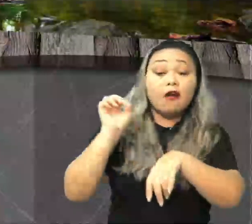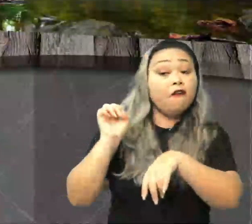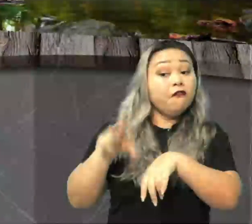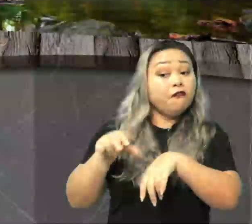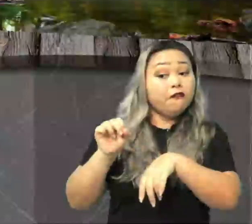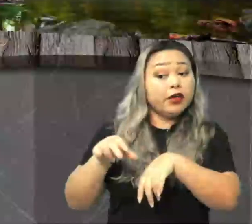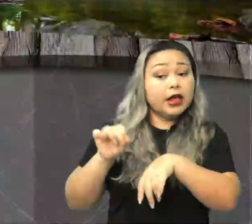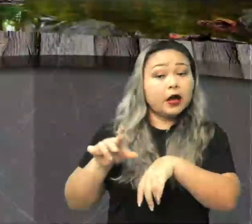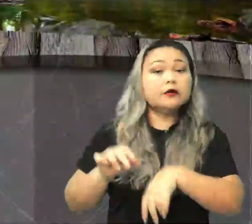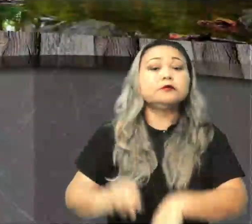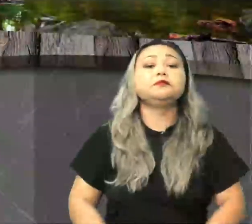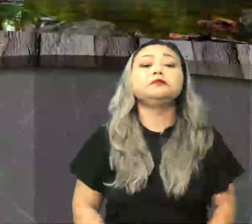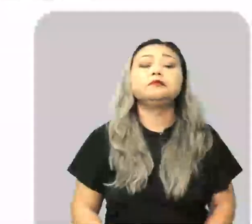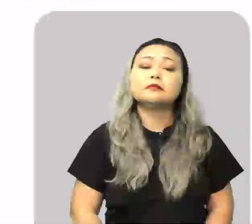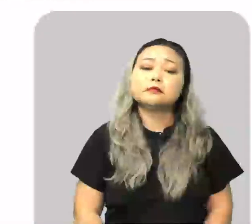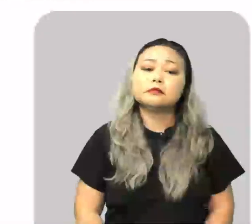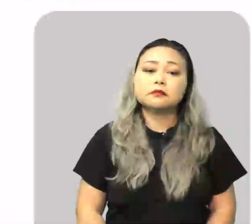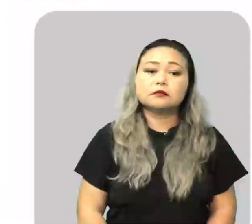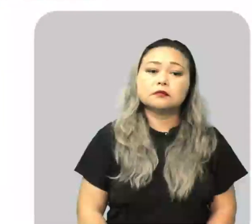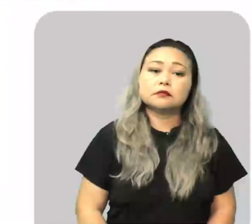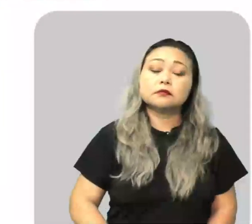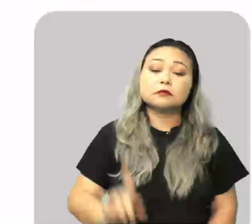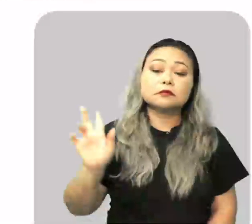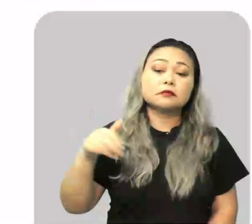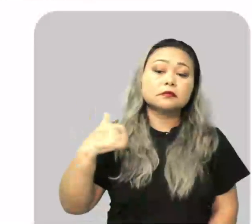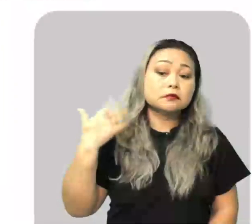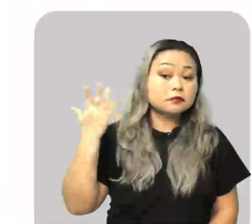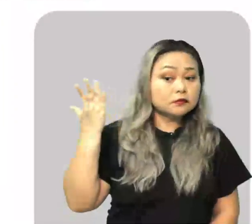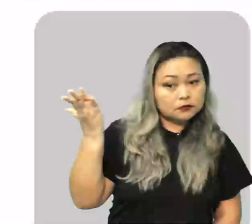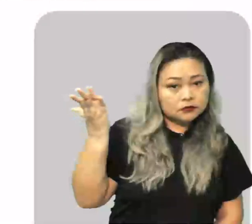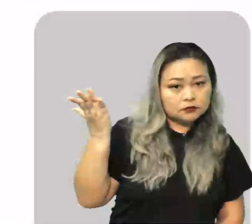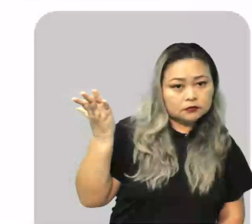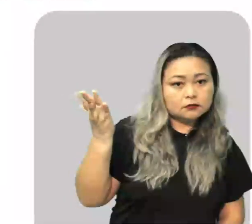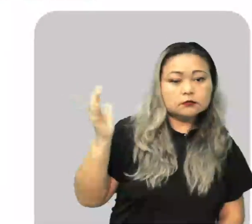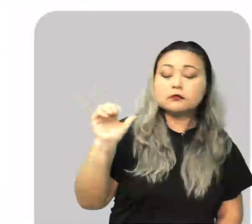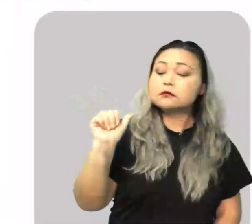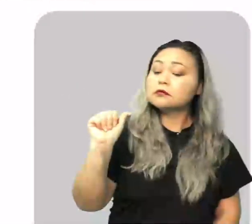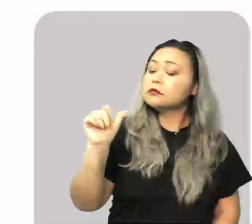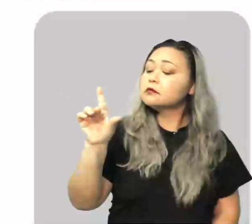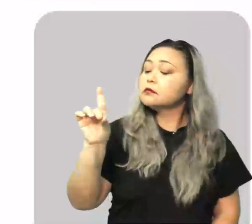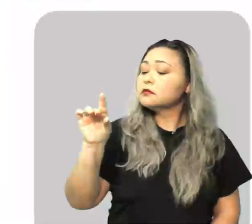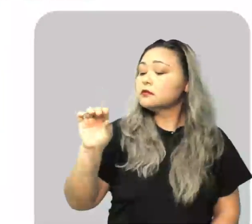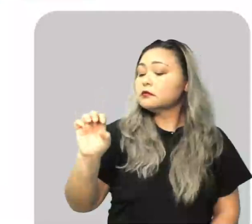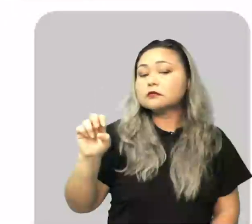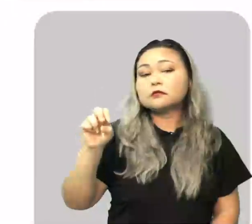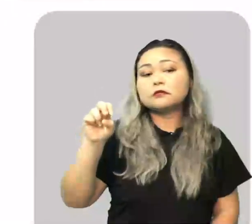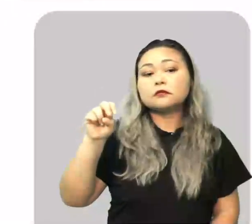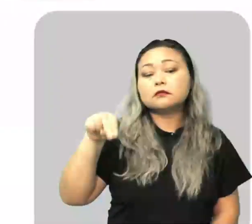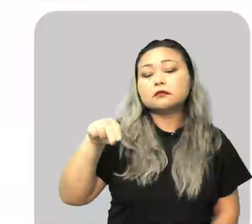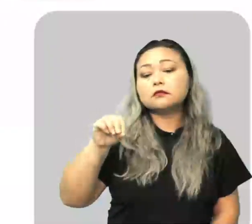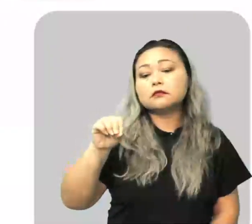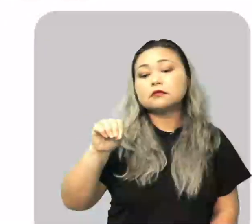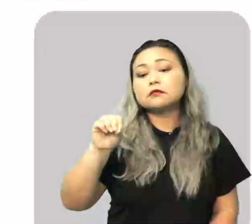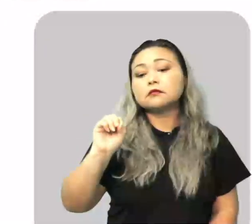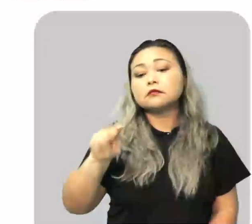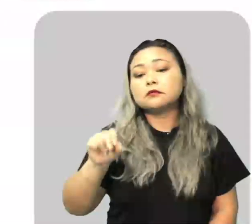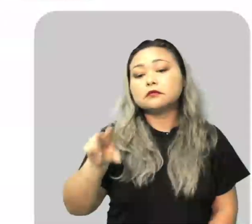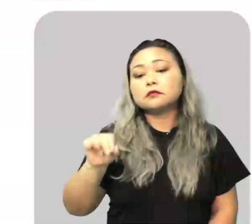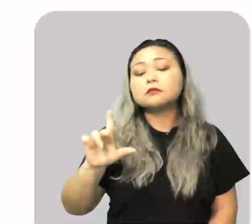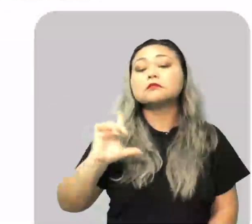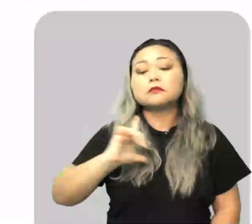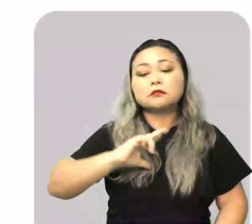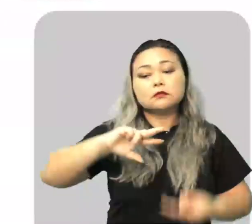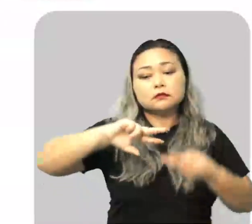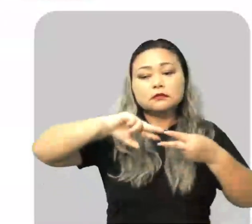tá bom? Vamos lá olhar? Então, causada por um adenovírus, né? Que é uma doença que tem o